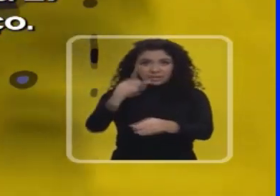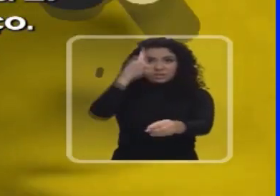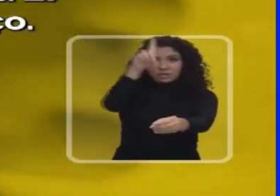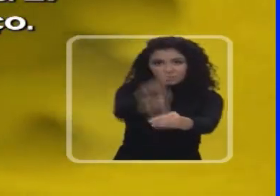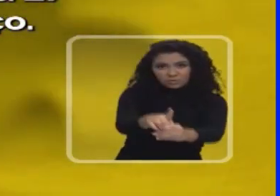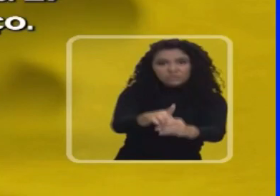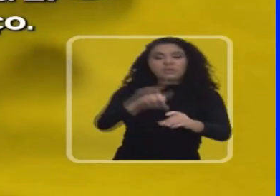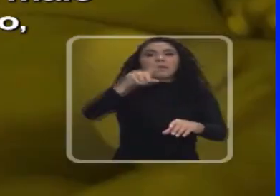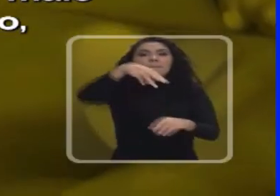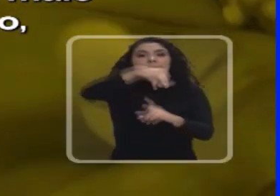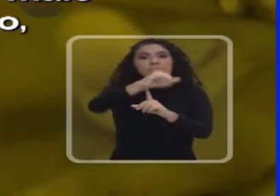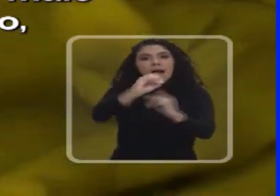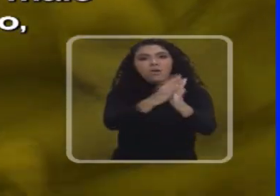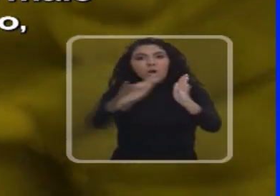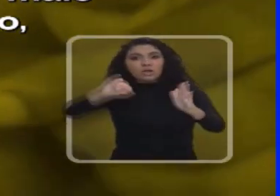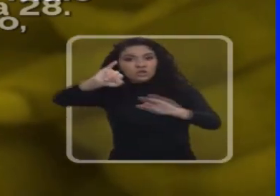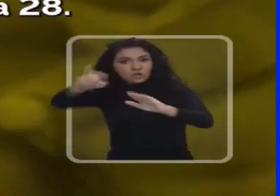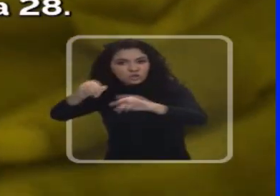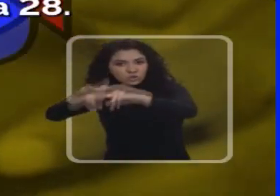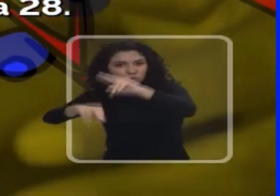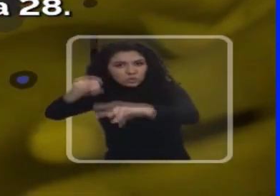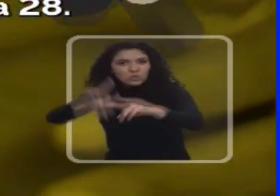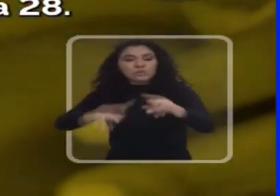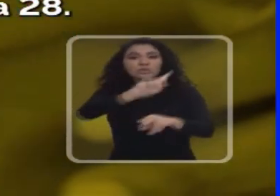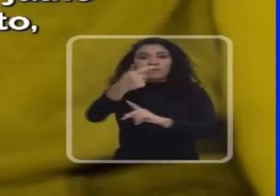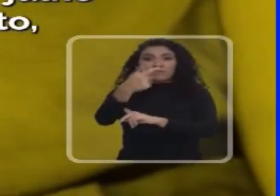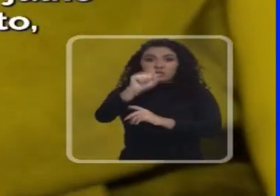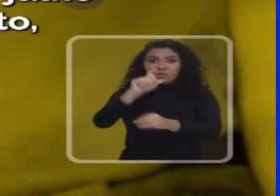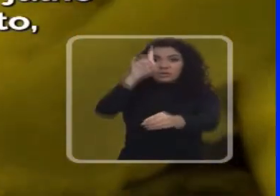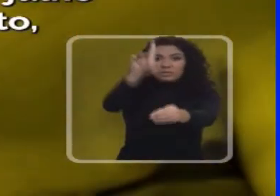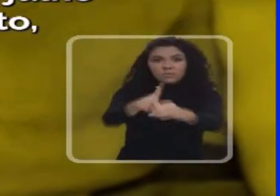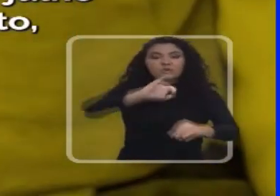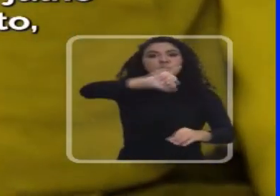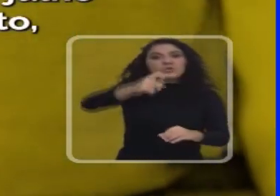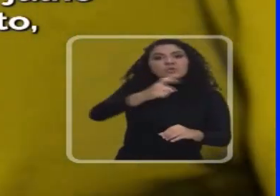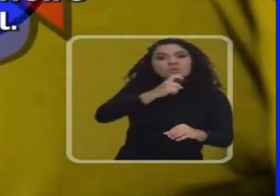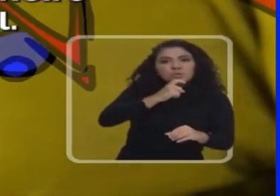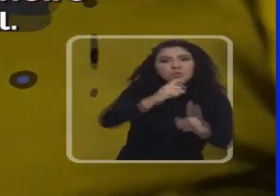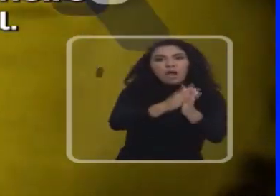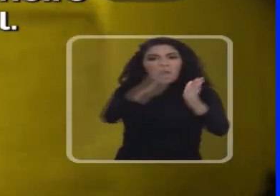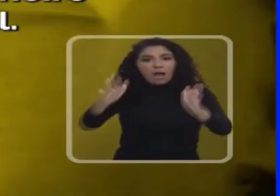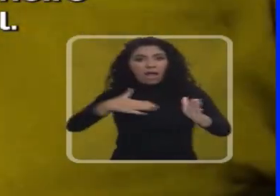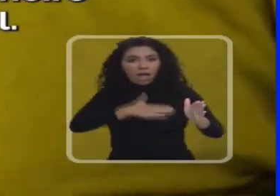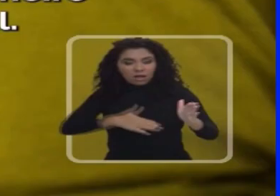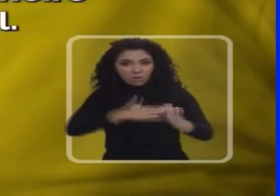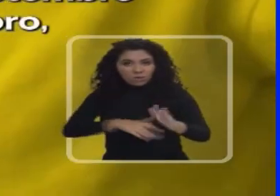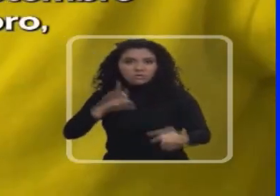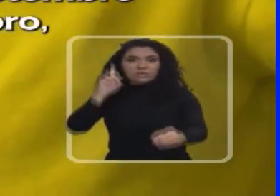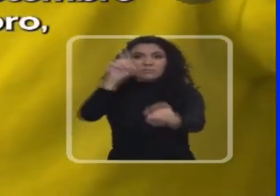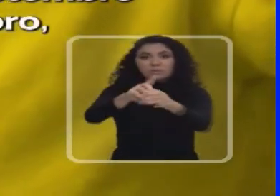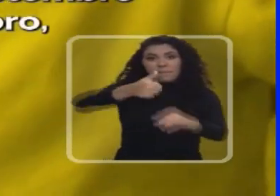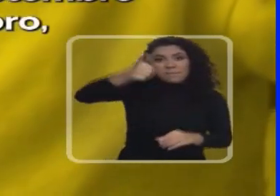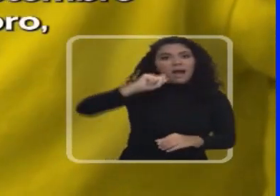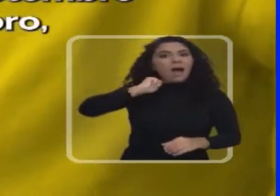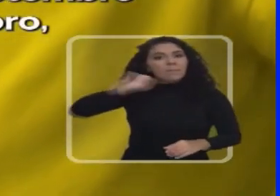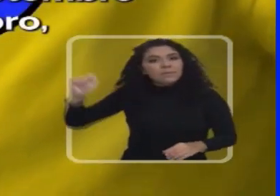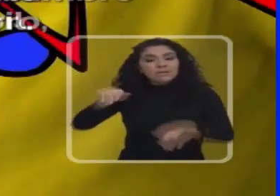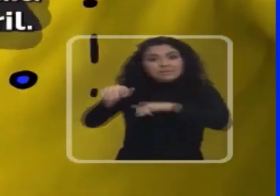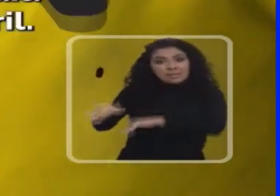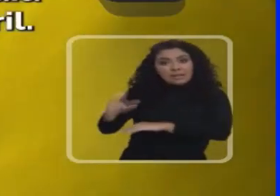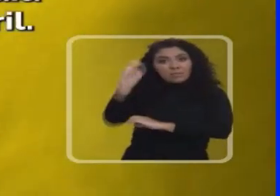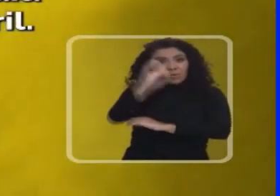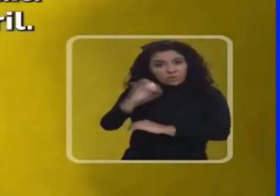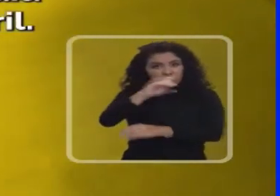recebe dia 27 de março. Nasceu em maio ou junho, recebe dia 28. Nasceu em julho ou agosto, recebe 1º de abril. Nasceu em setembro ou